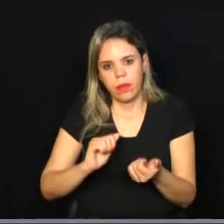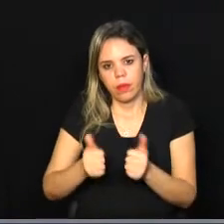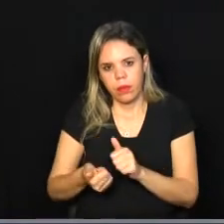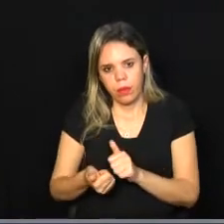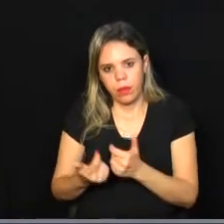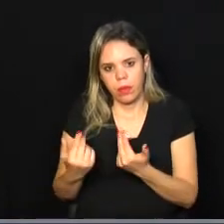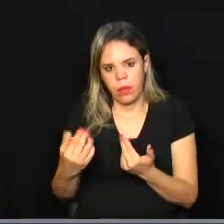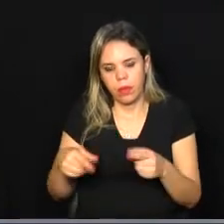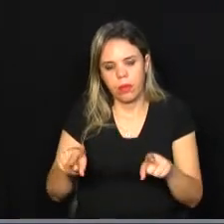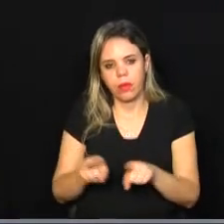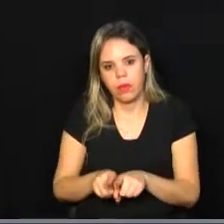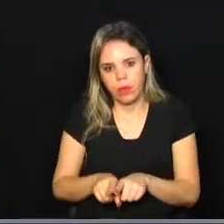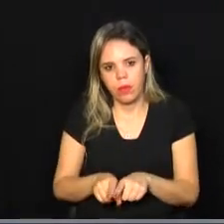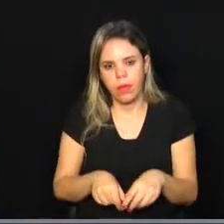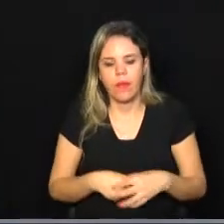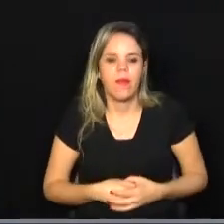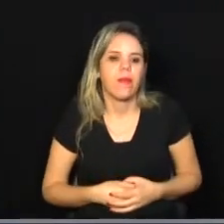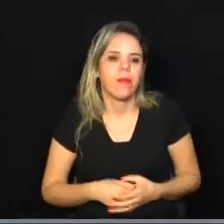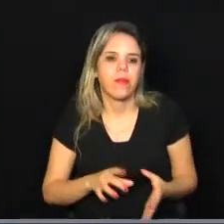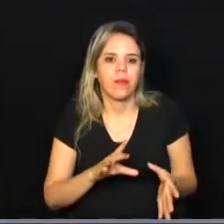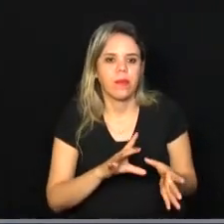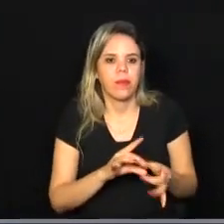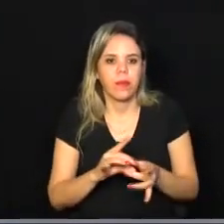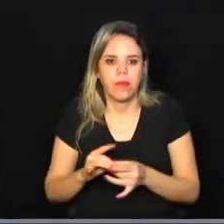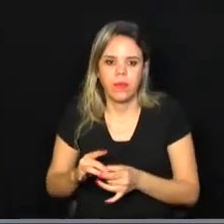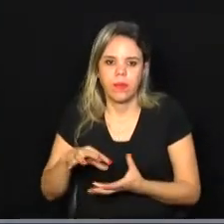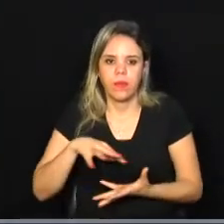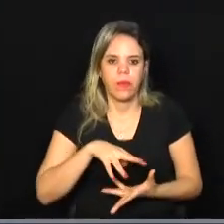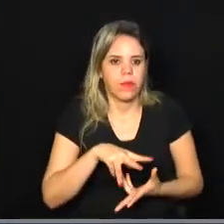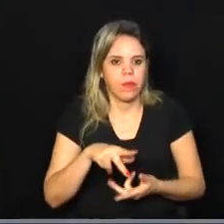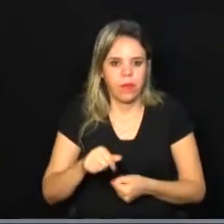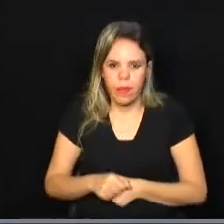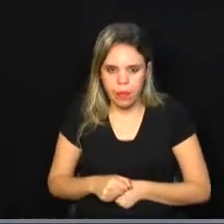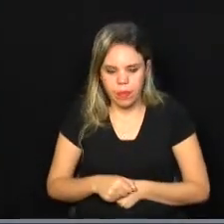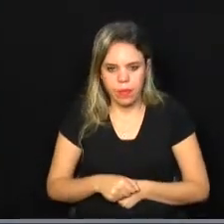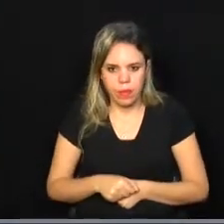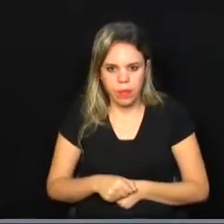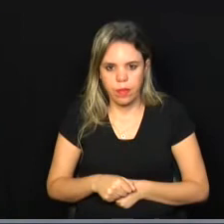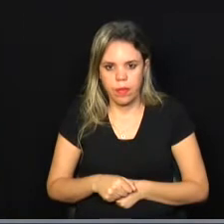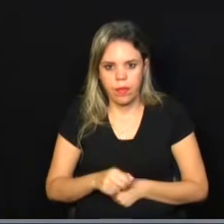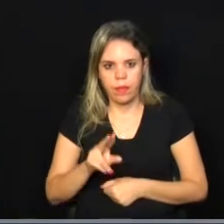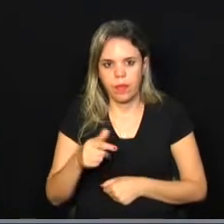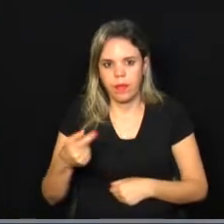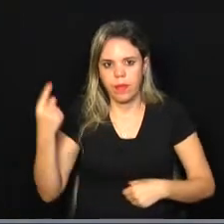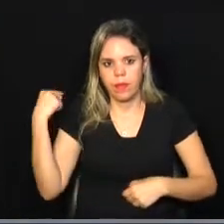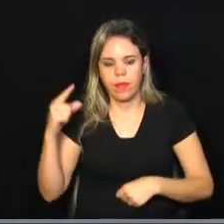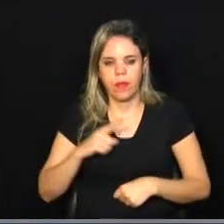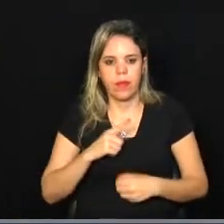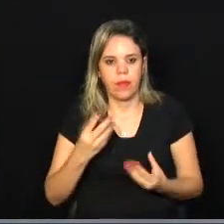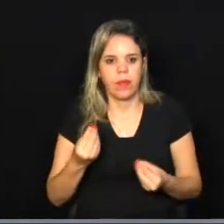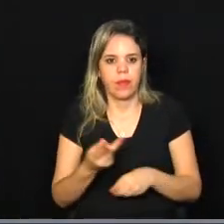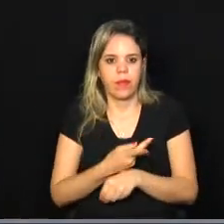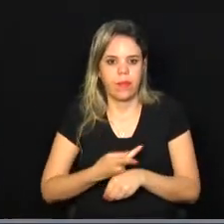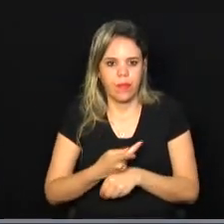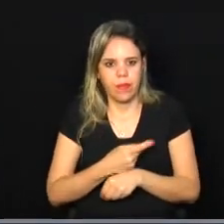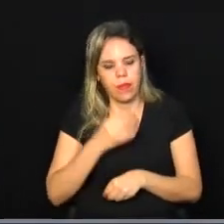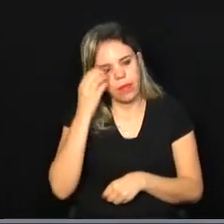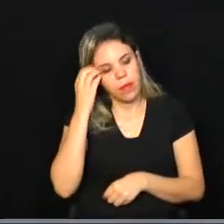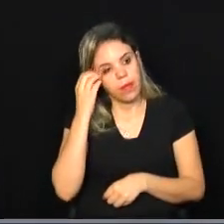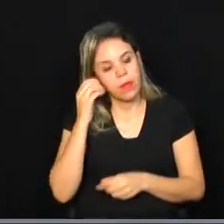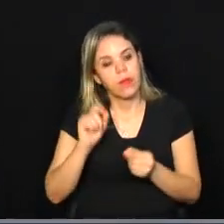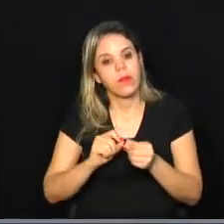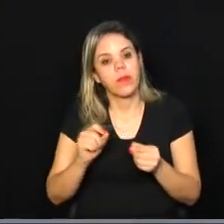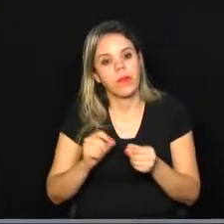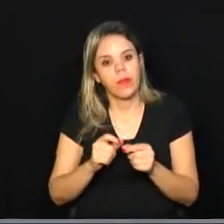como também no contexto mundial. Nunca antes teve tanta procura